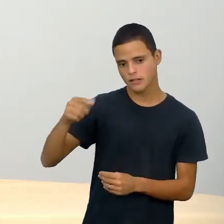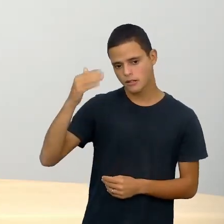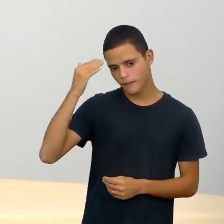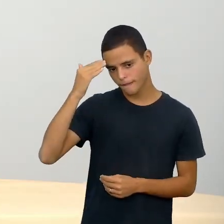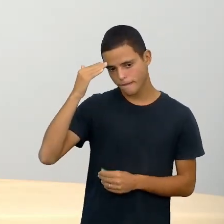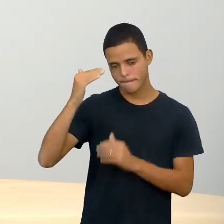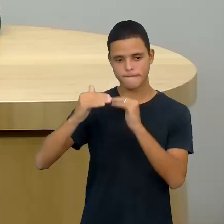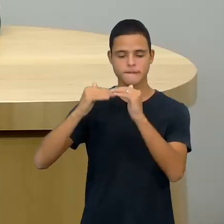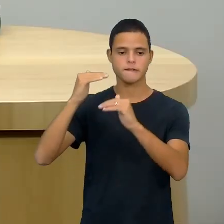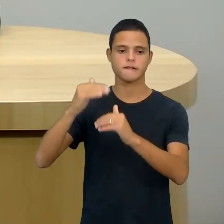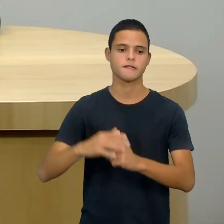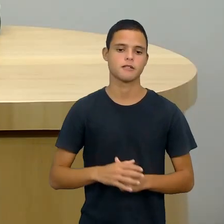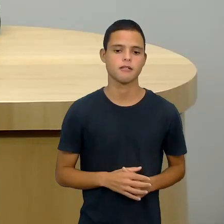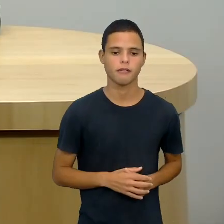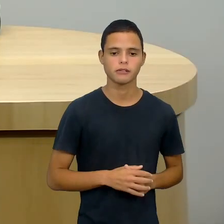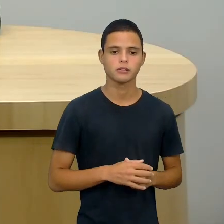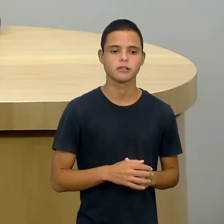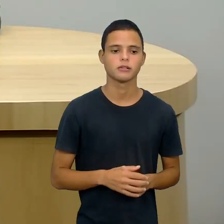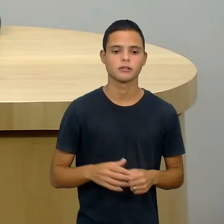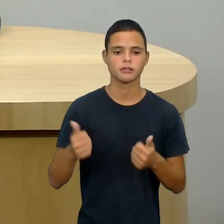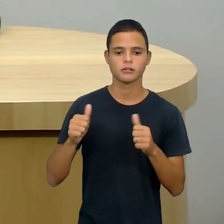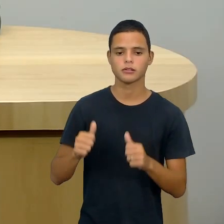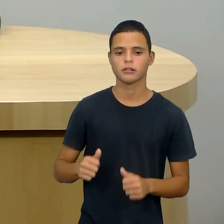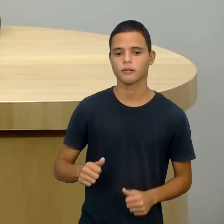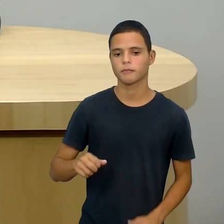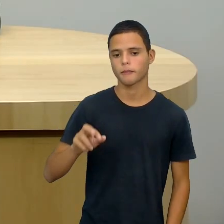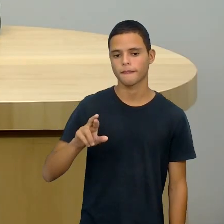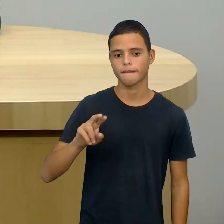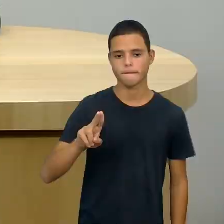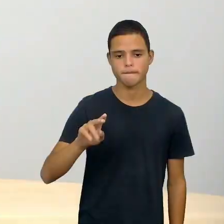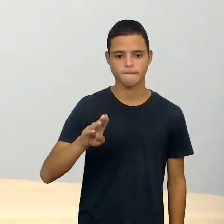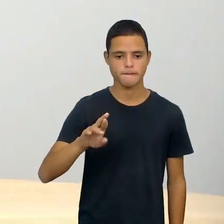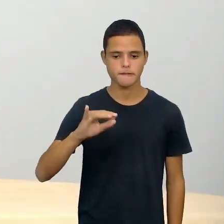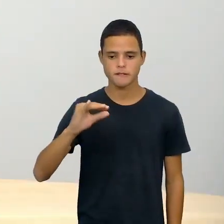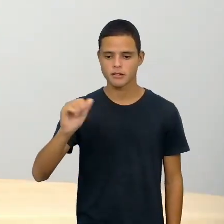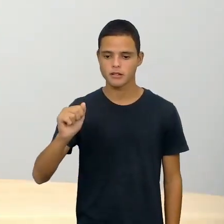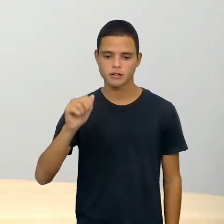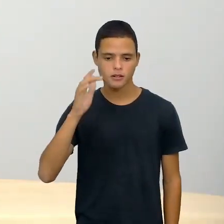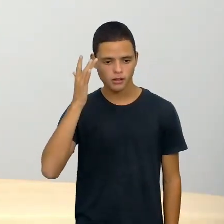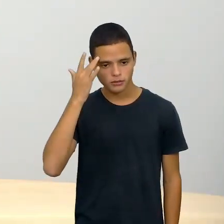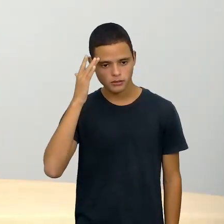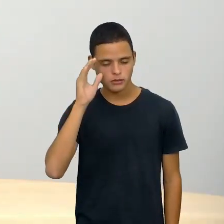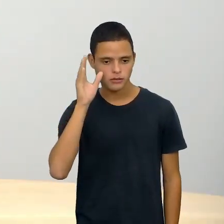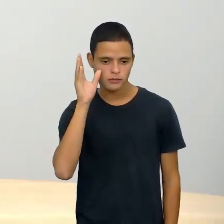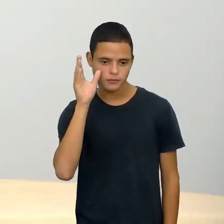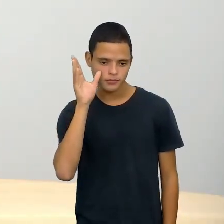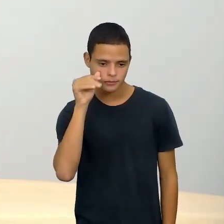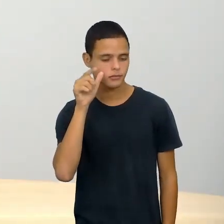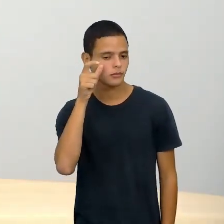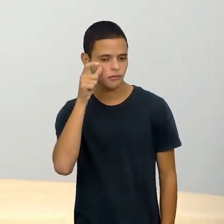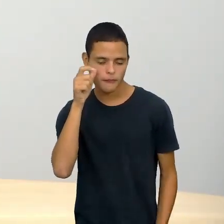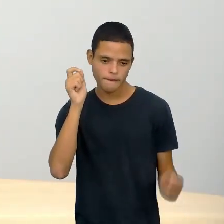o processo. E a avaliação por rubricas é um ponto que a gente deve considerar. Pode ser elaborado junto